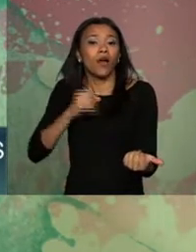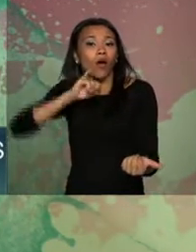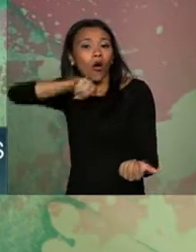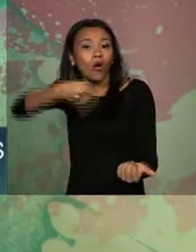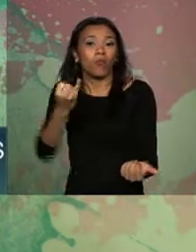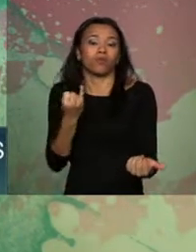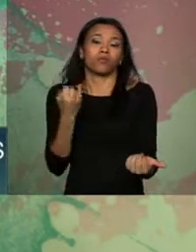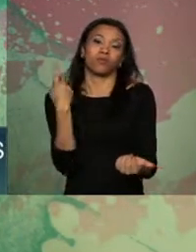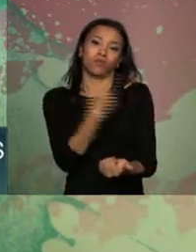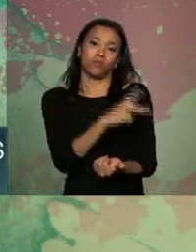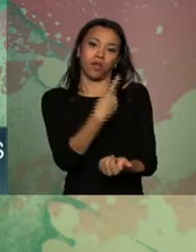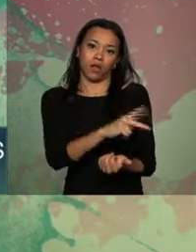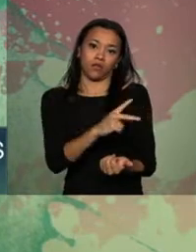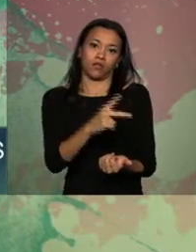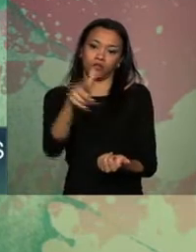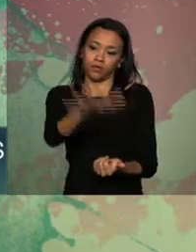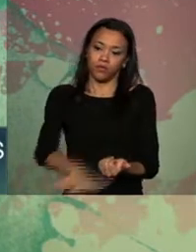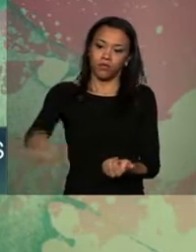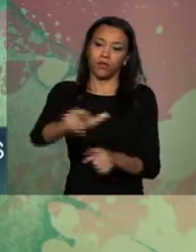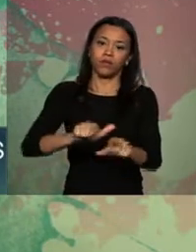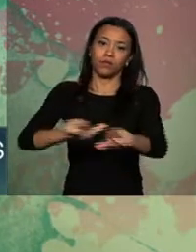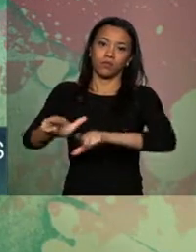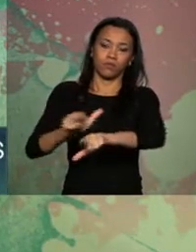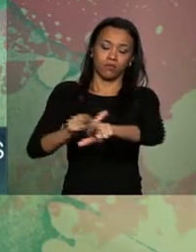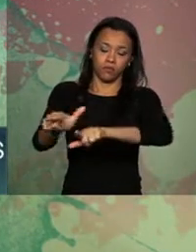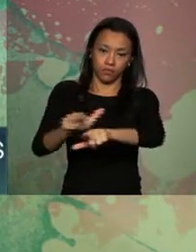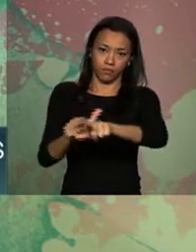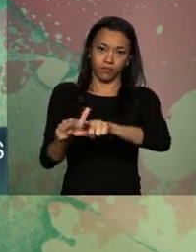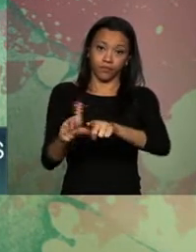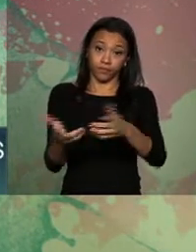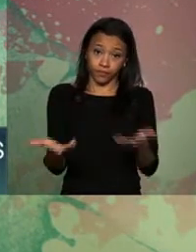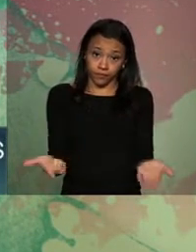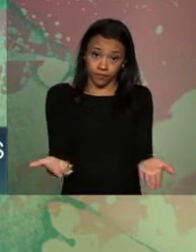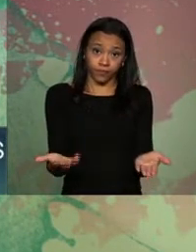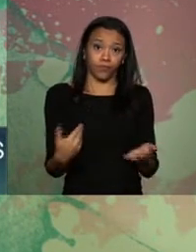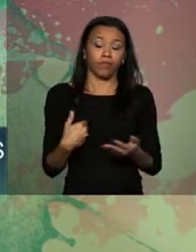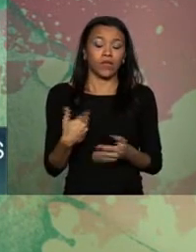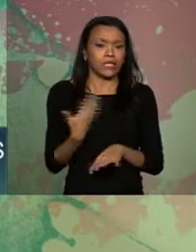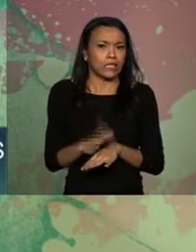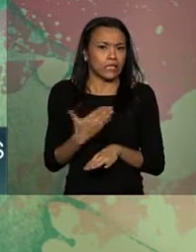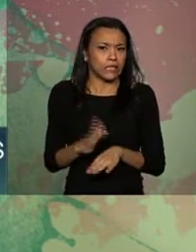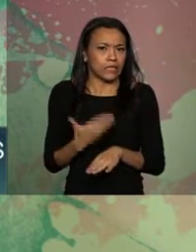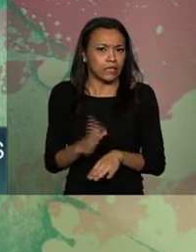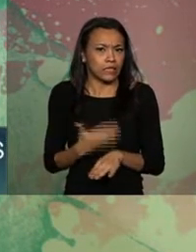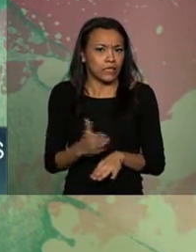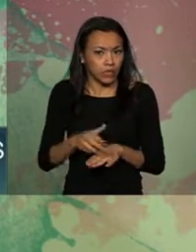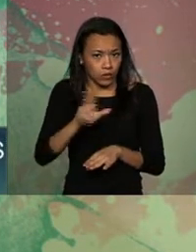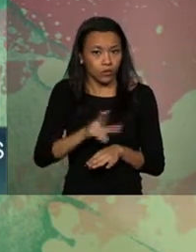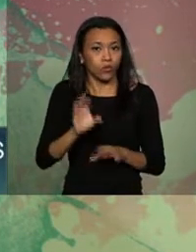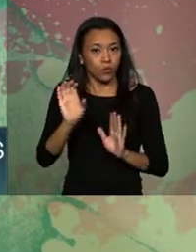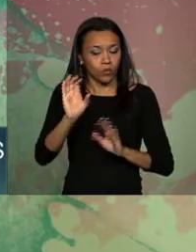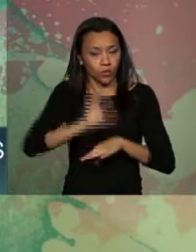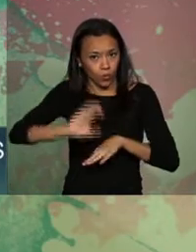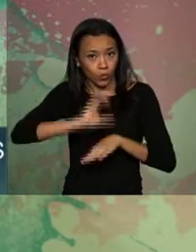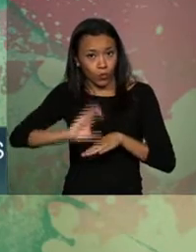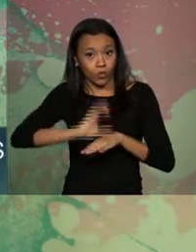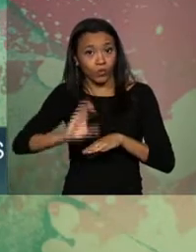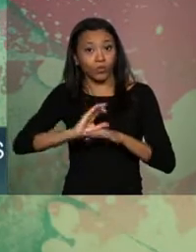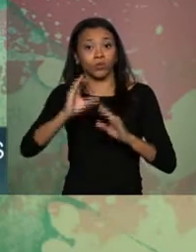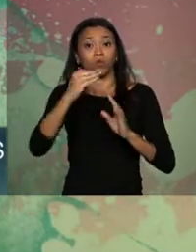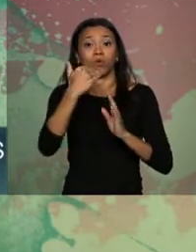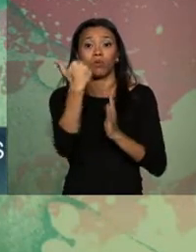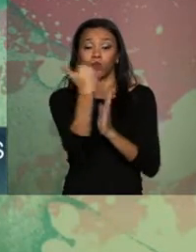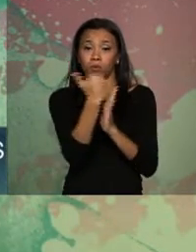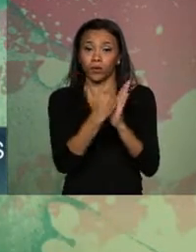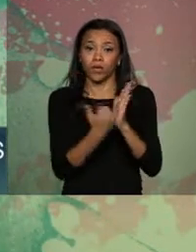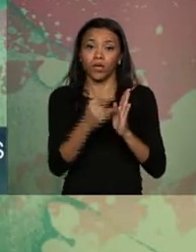oportunidade no mundo do trabalho. E aí, com a qualificação do Pronatec Aprendiz, o